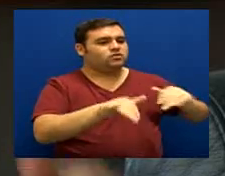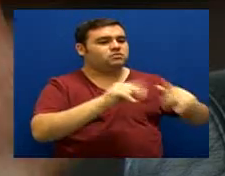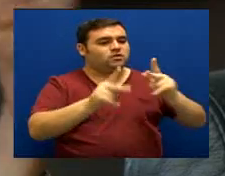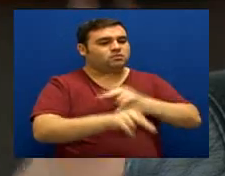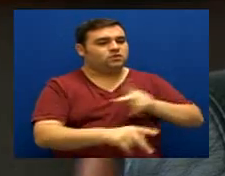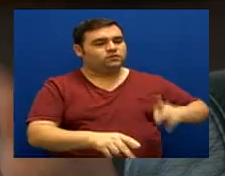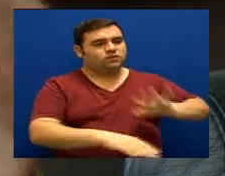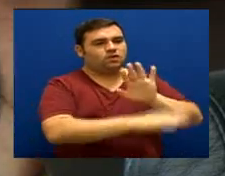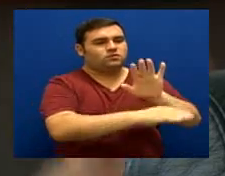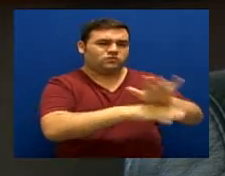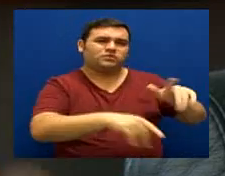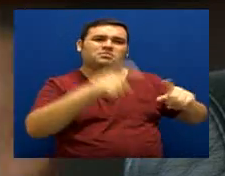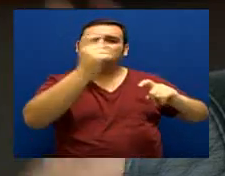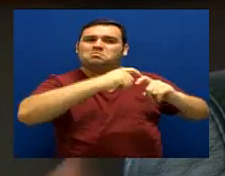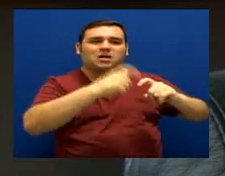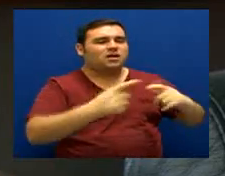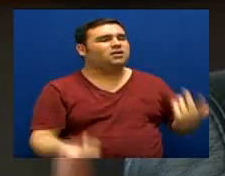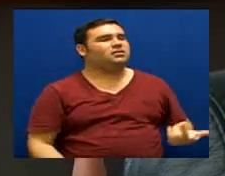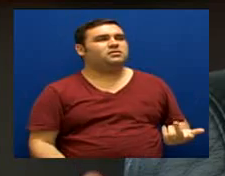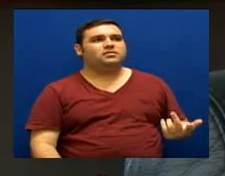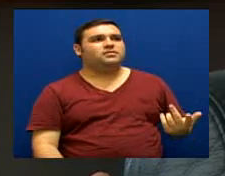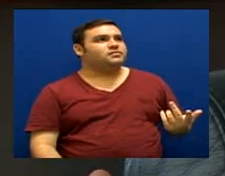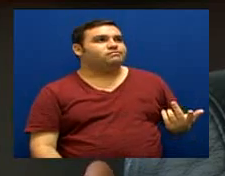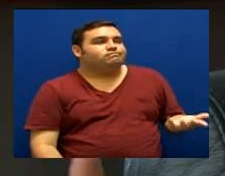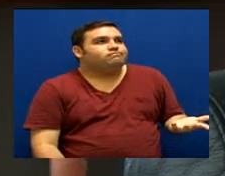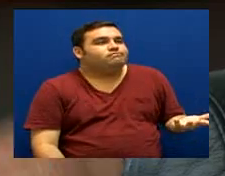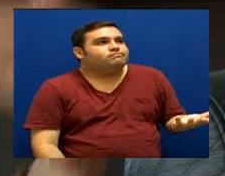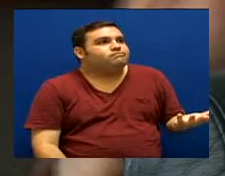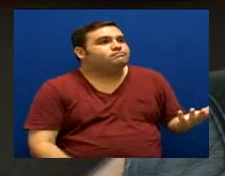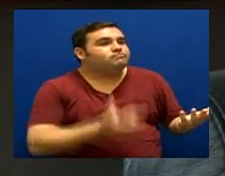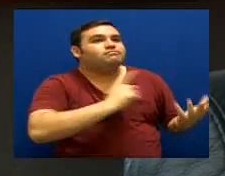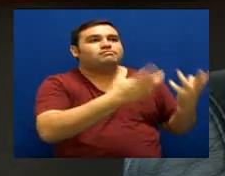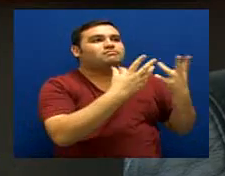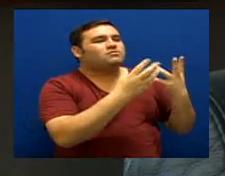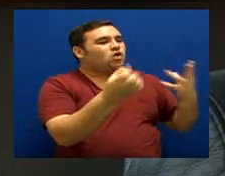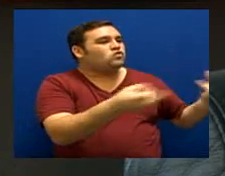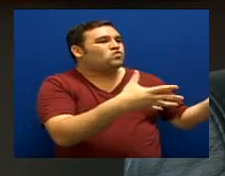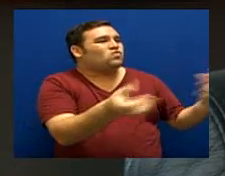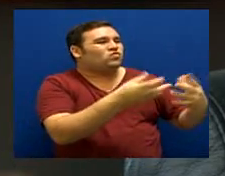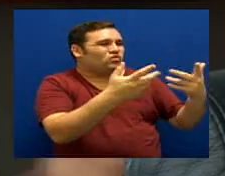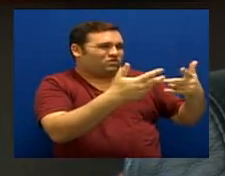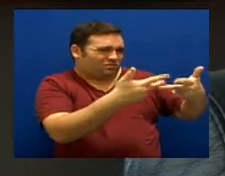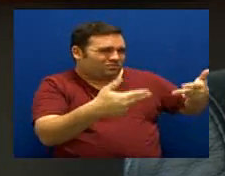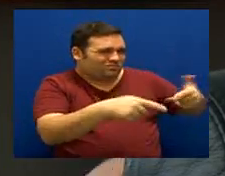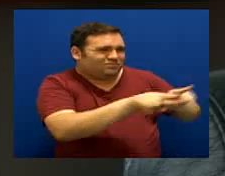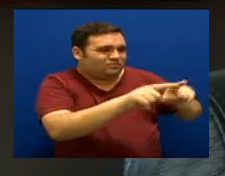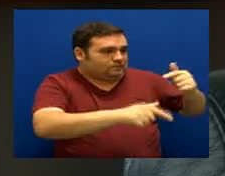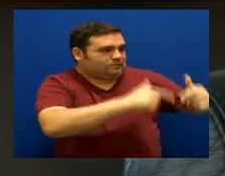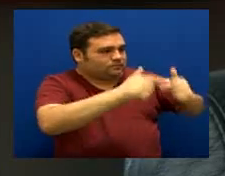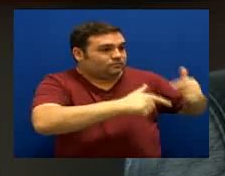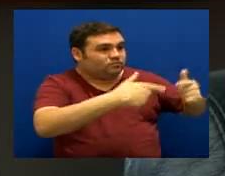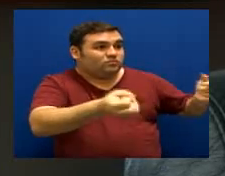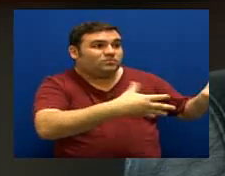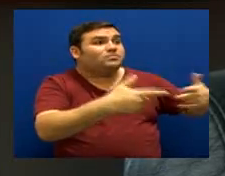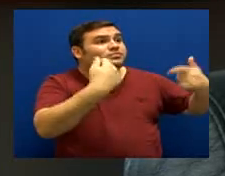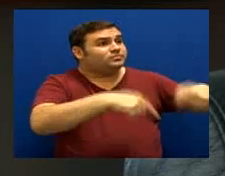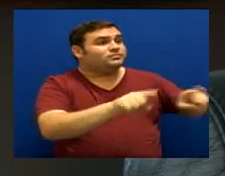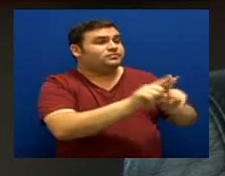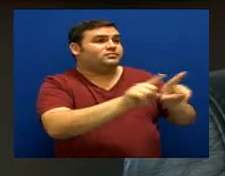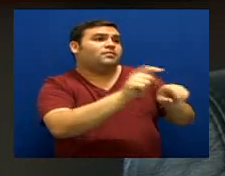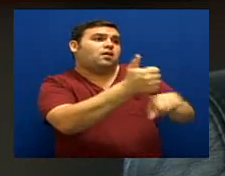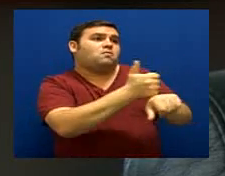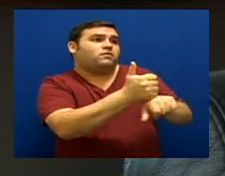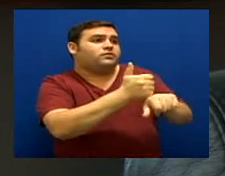professores auxiliares médicos existem novos equipamentos que vão entrar em funcionamento e vão precisar dos